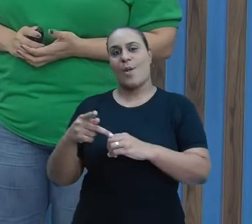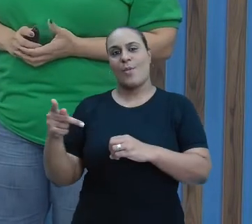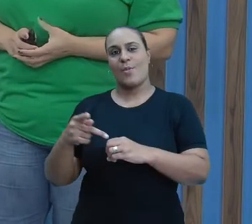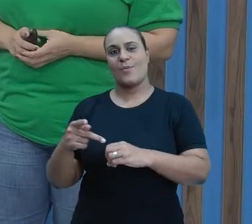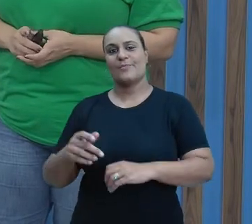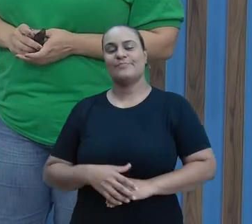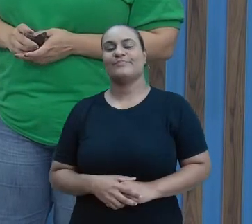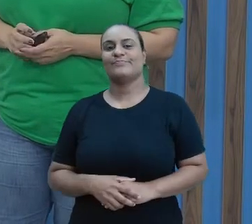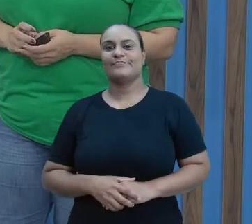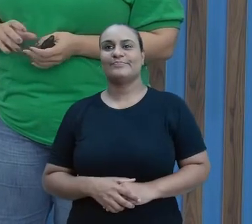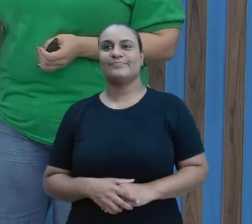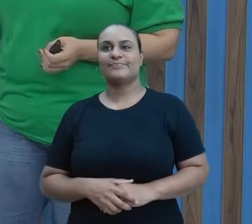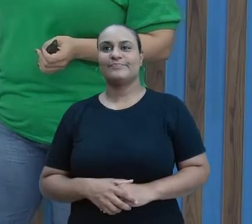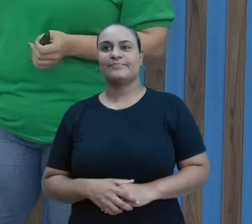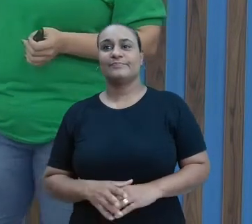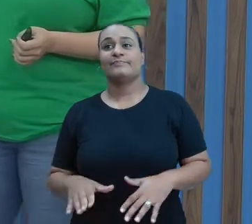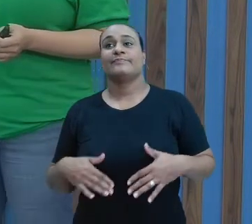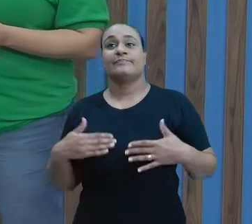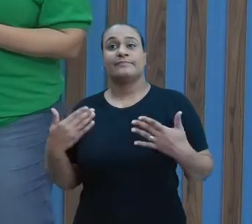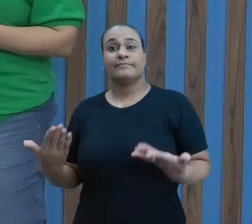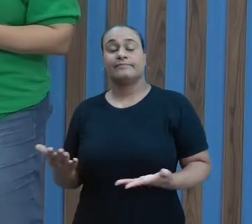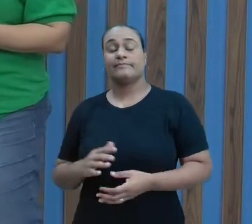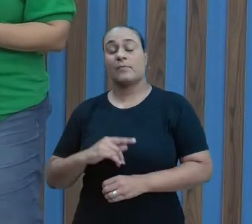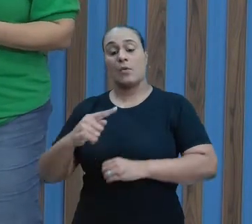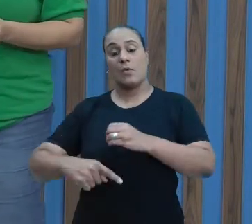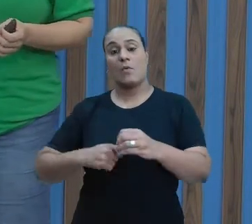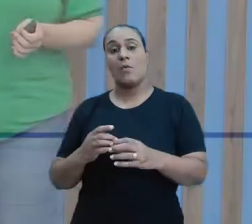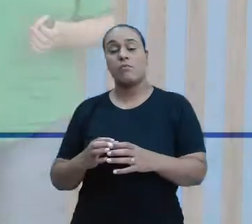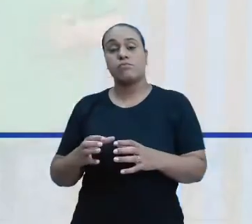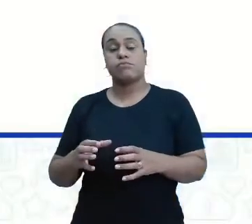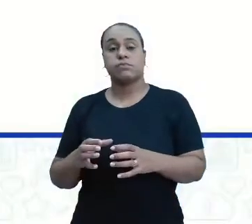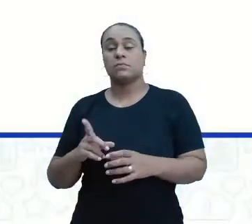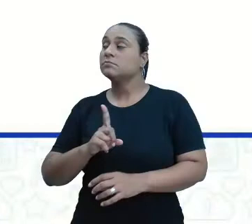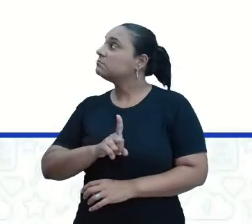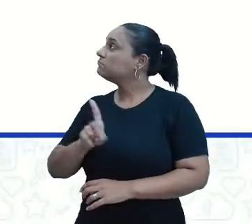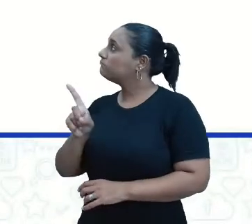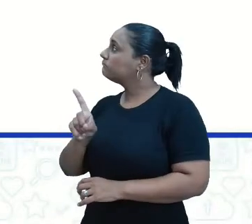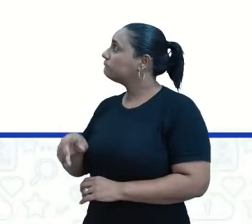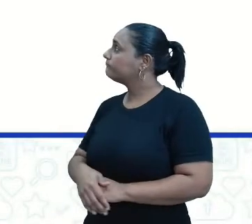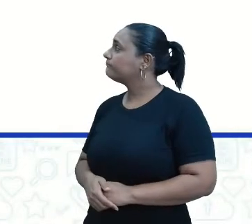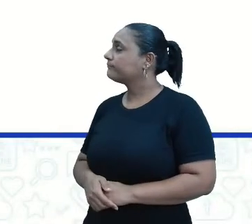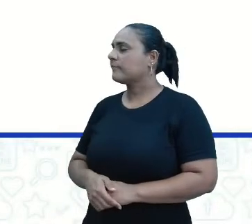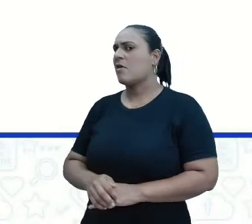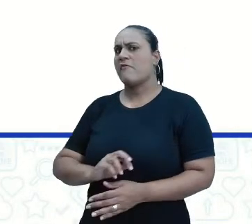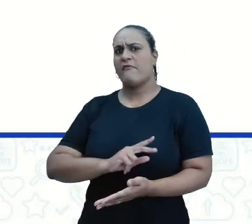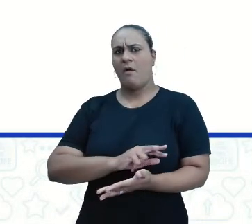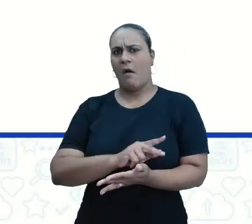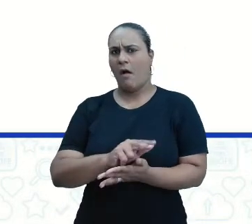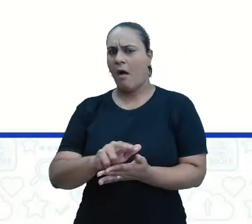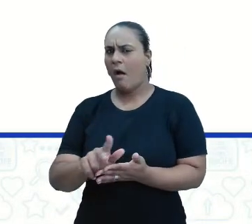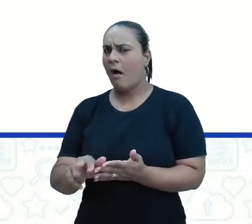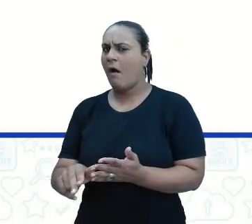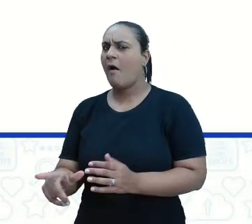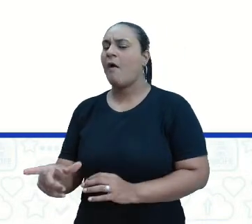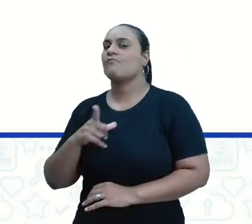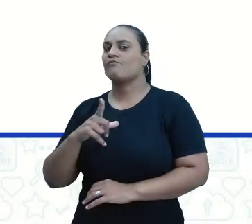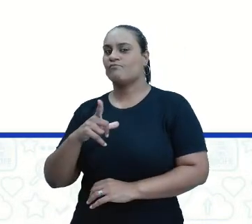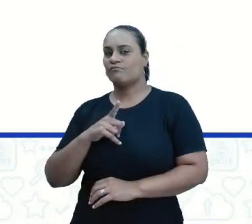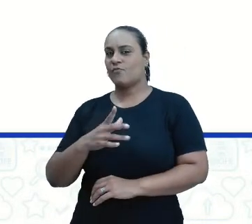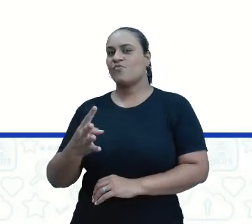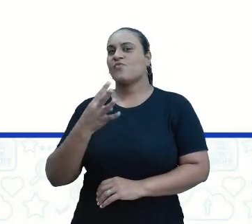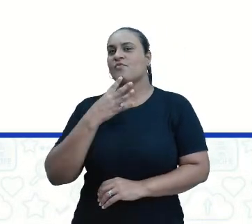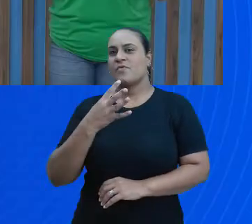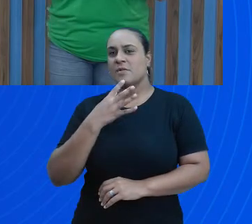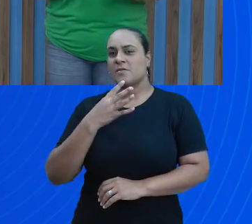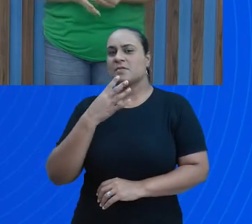lá. Então, um elemento químico, gente, existem vários deles conhecidos, né?